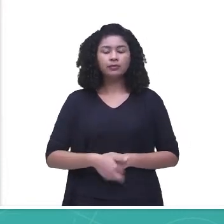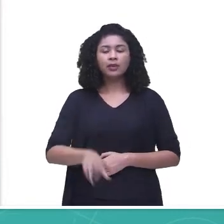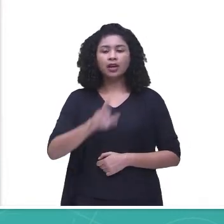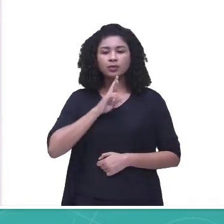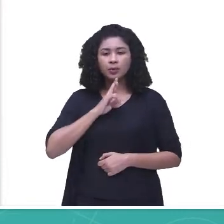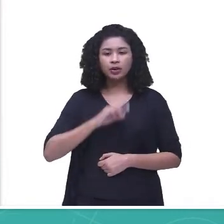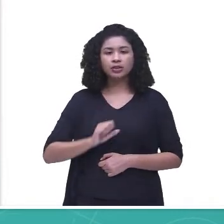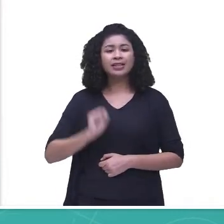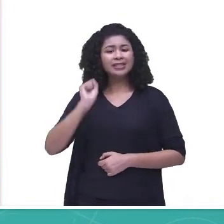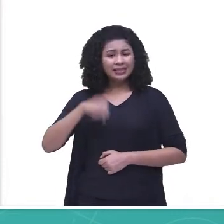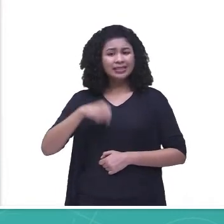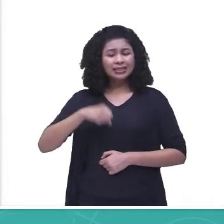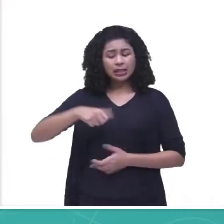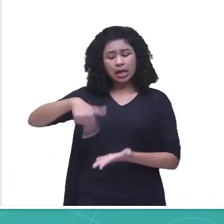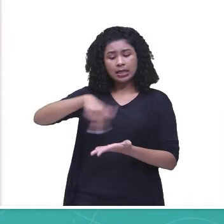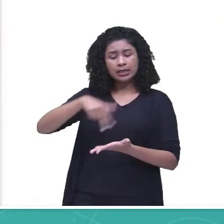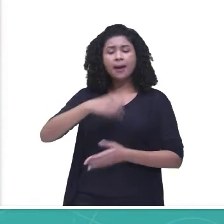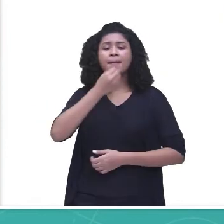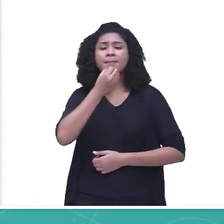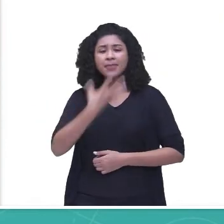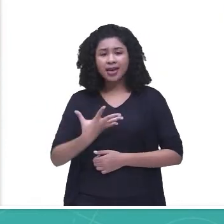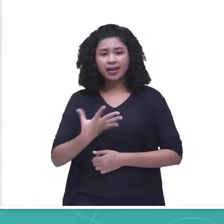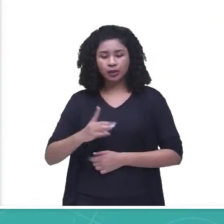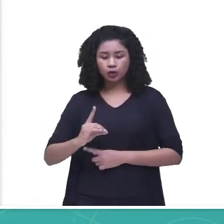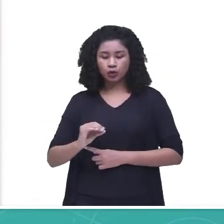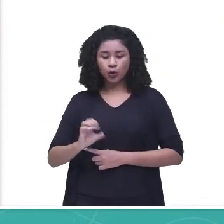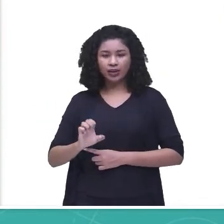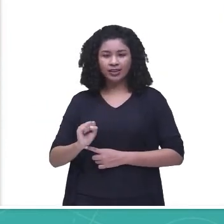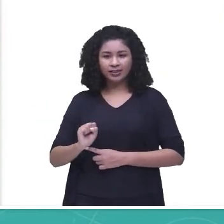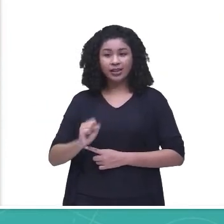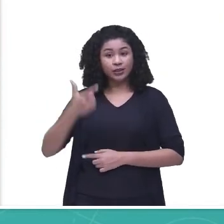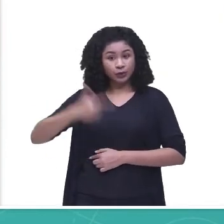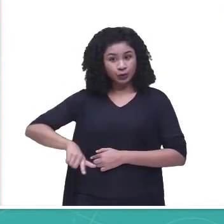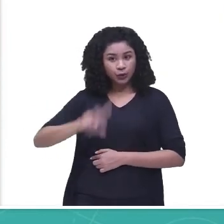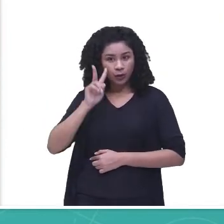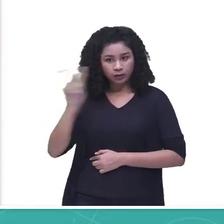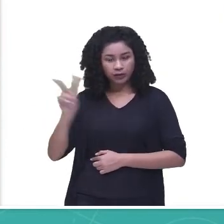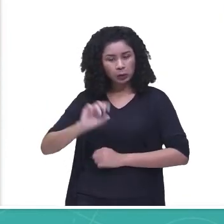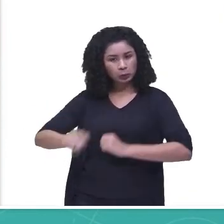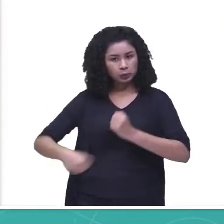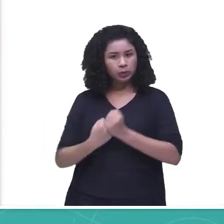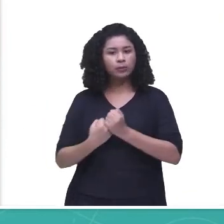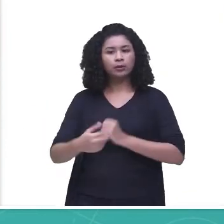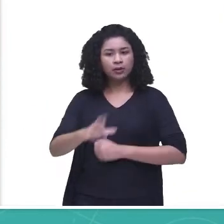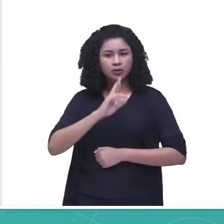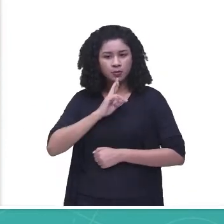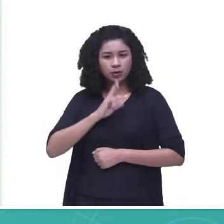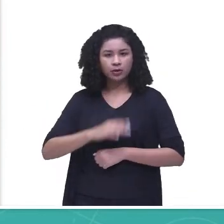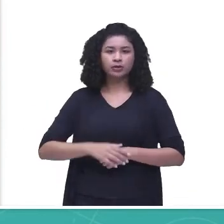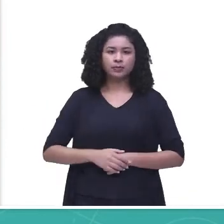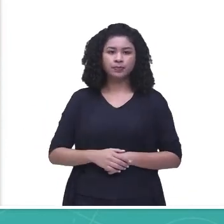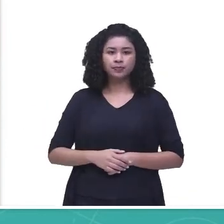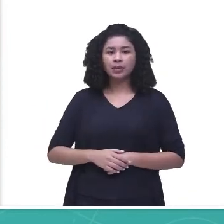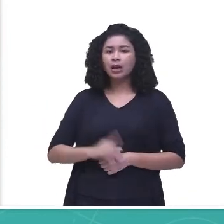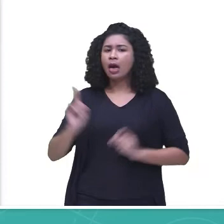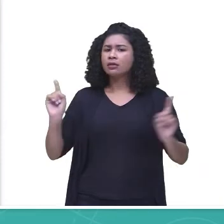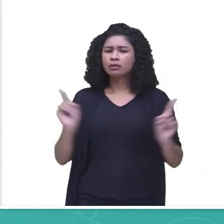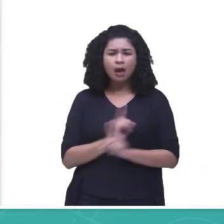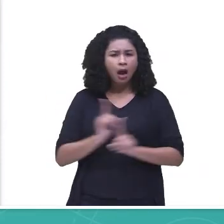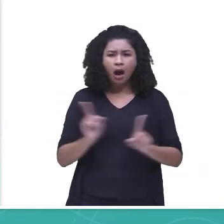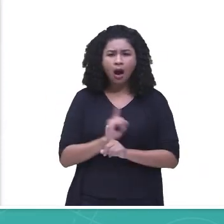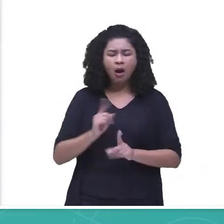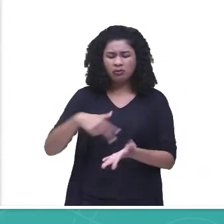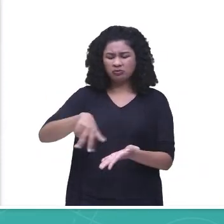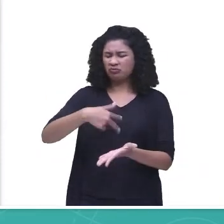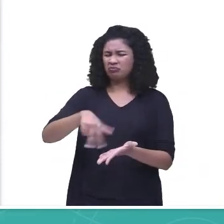bem. No, she doesn't. Não, ela não dança. Também estou ratificando pela